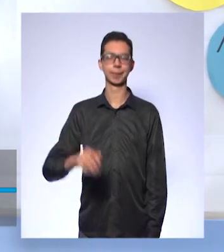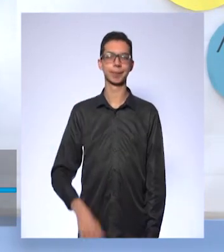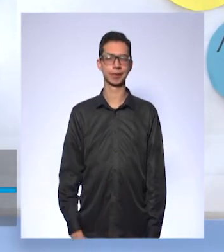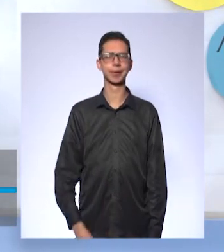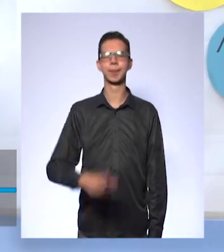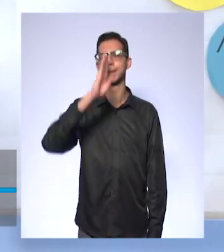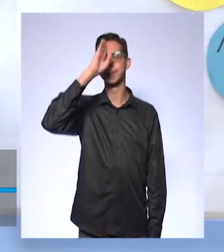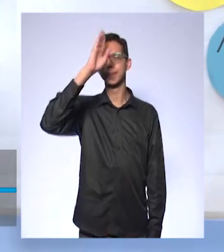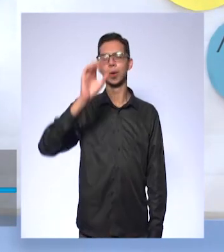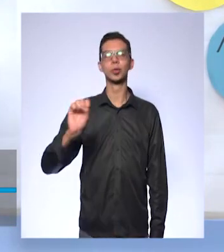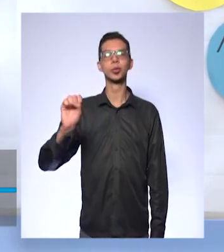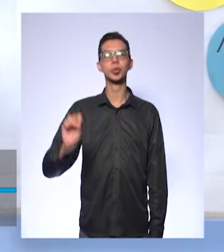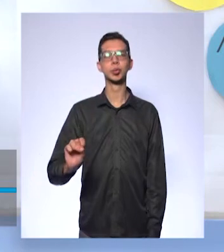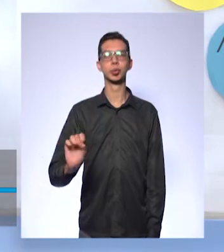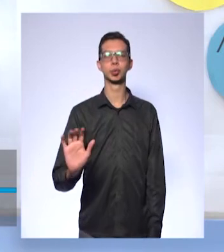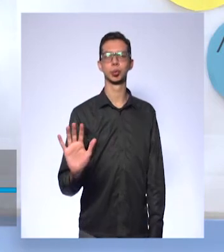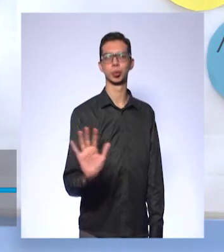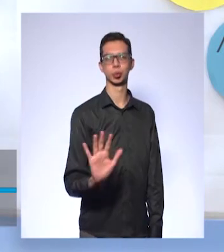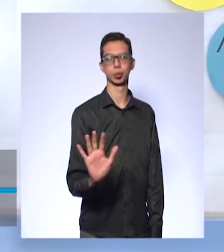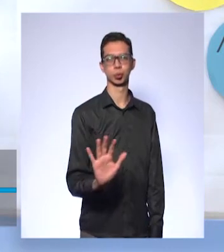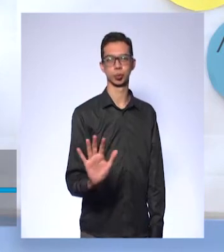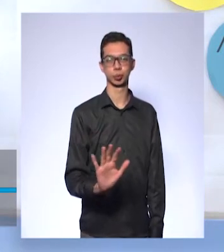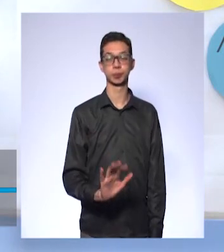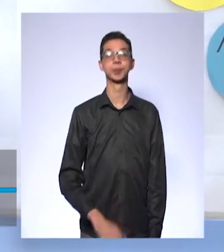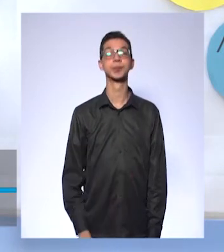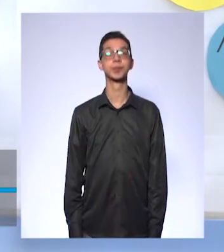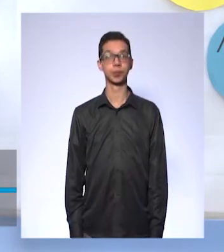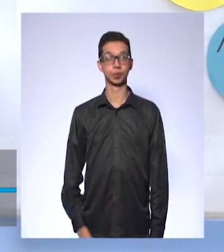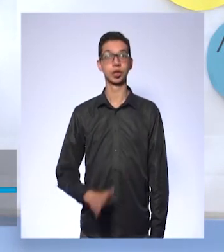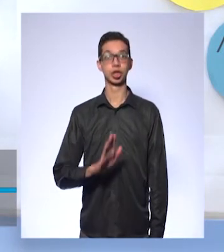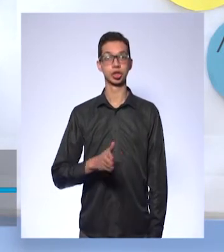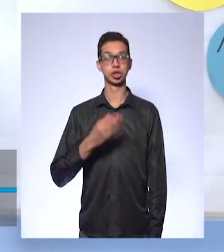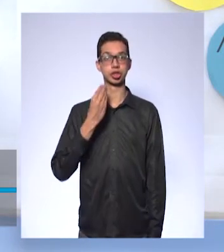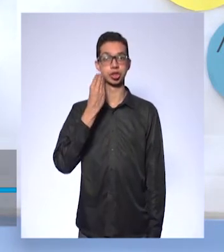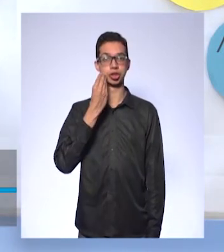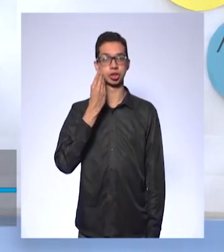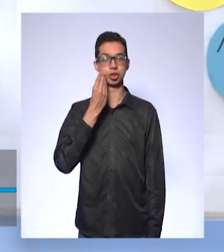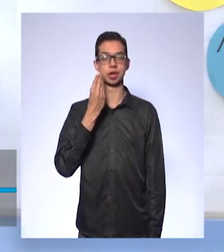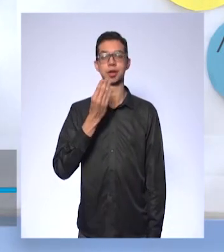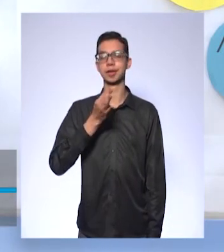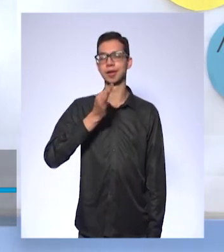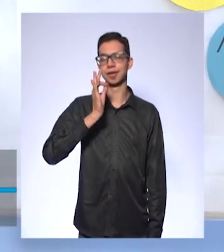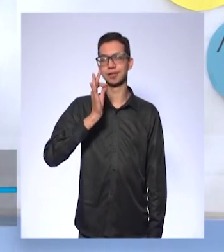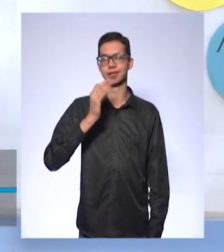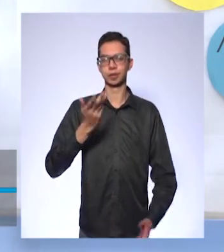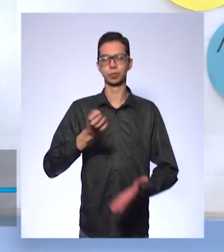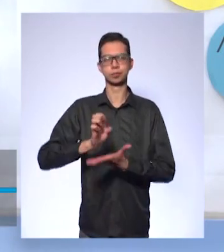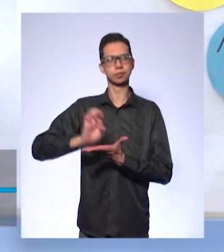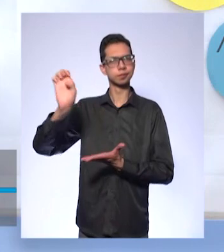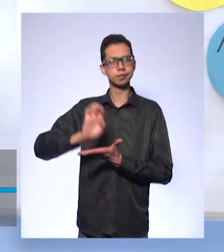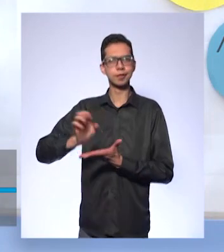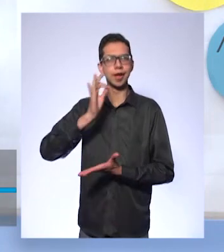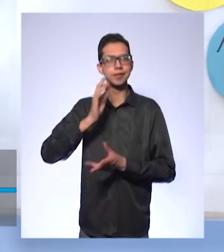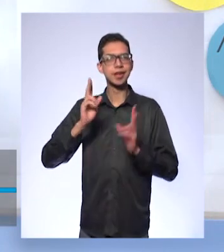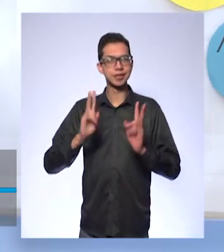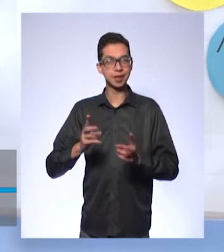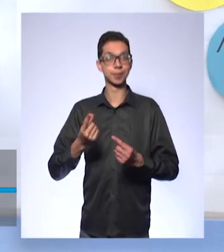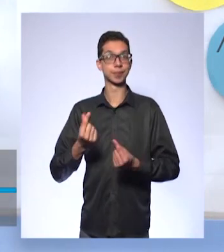parte aí do Sudeste estava especializada em produção de café e mandar o café para fora,